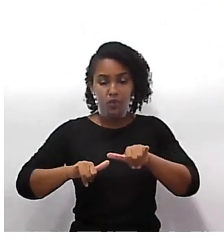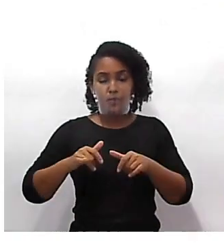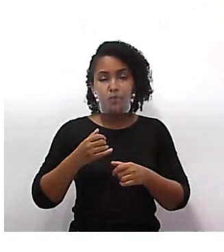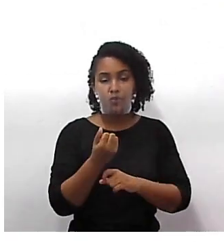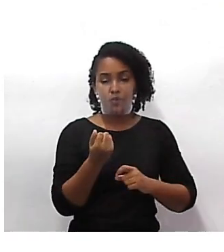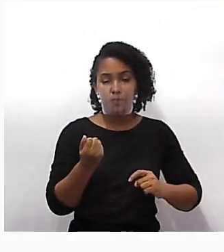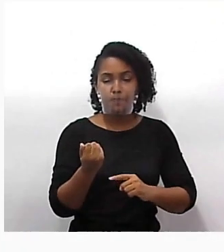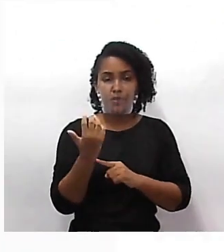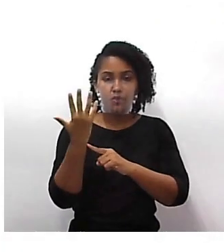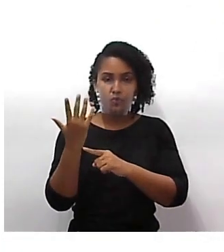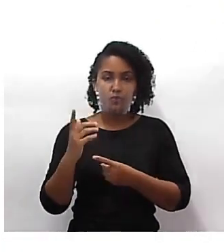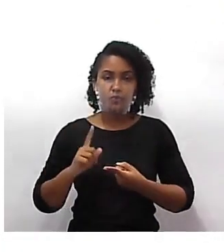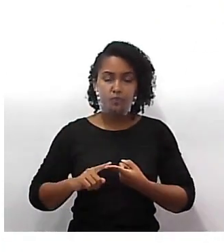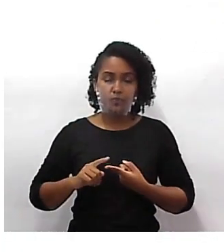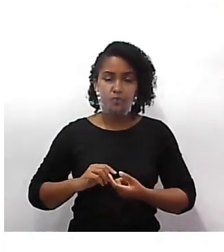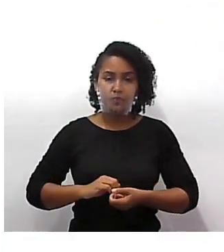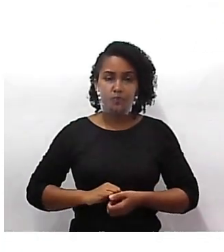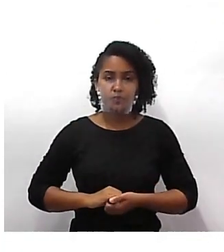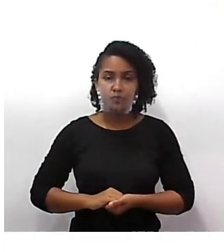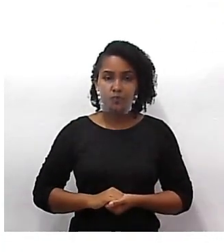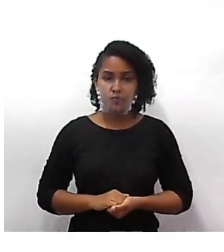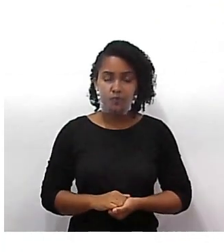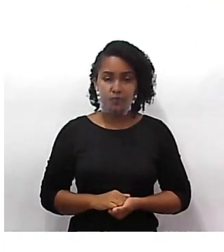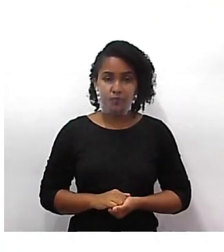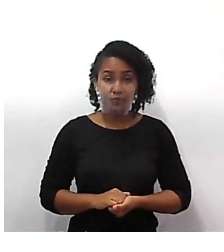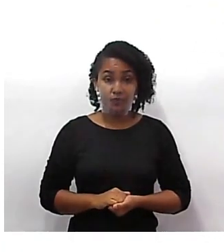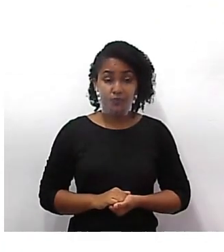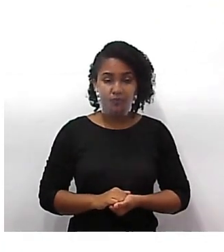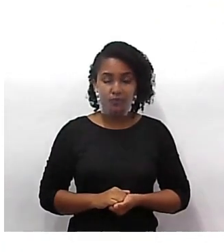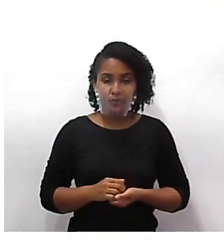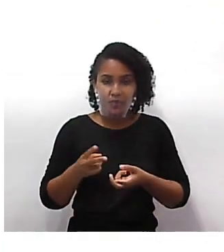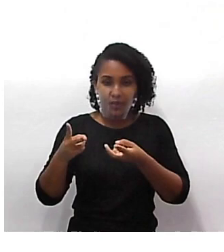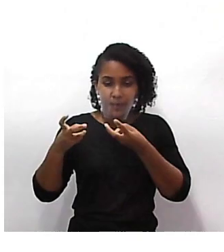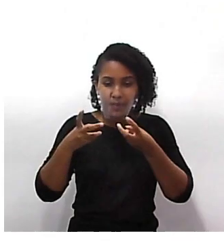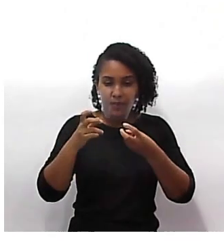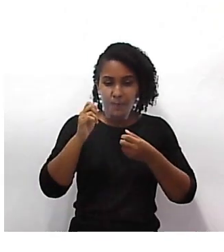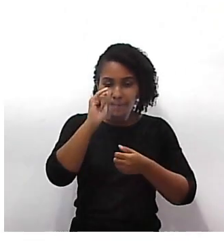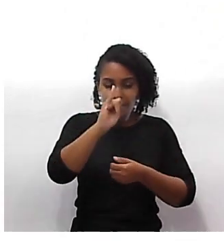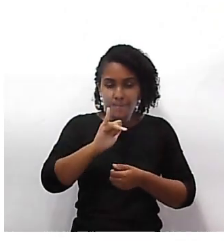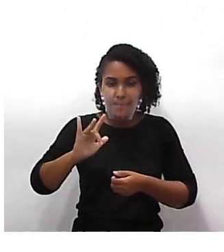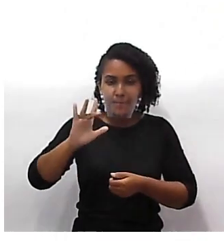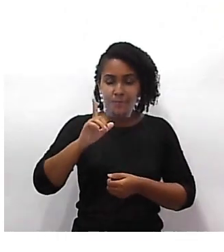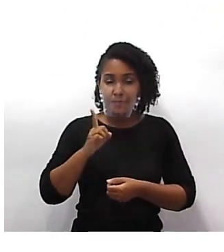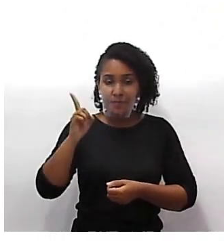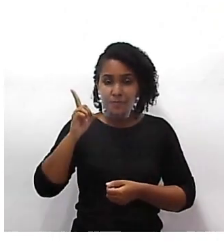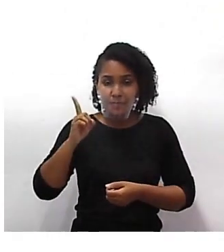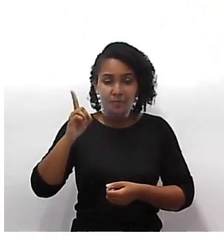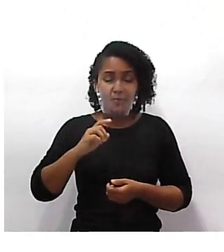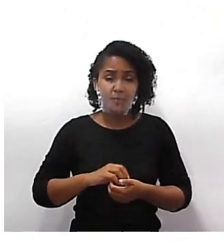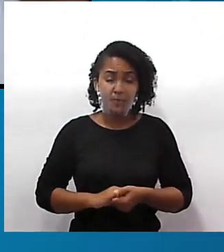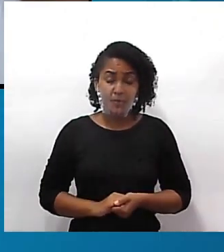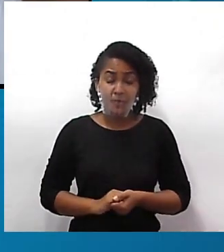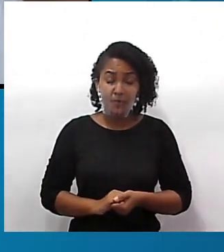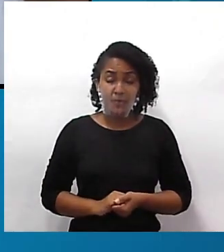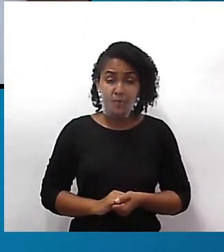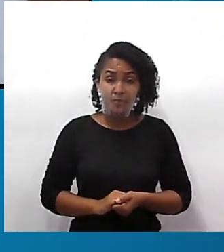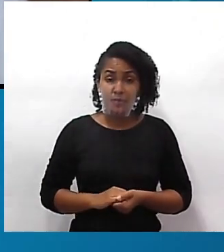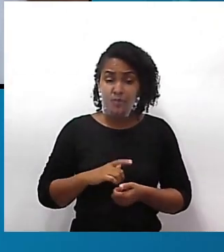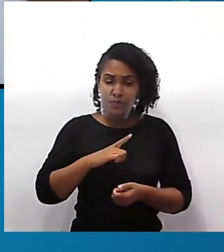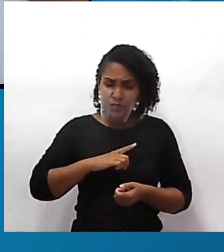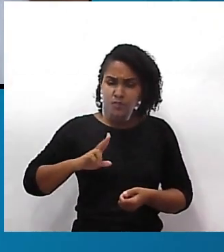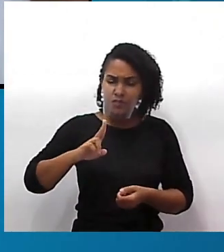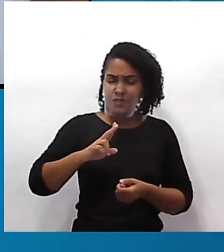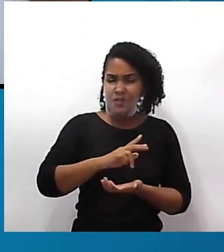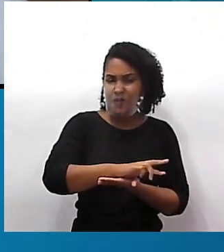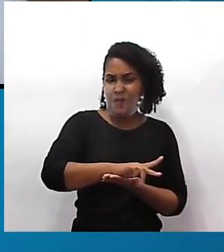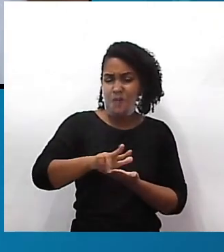biológicos. Essas placas e as suas simbologias, né, elas vão